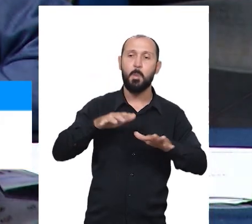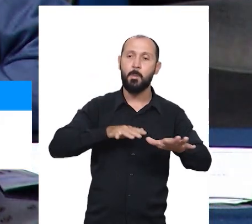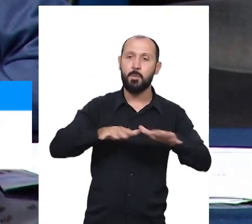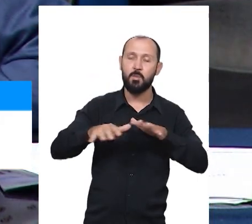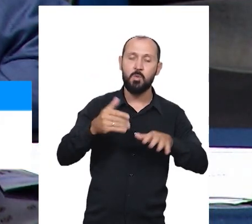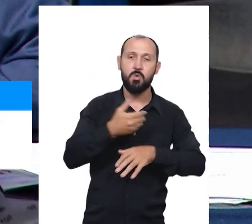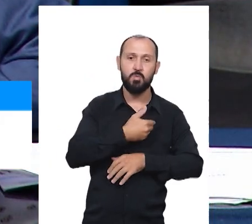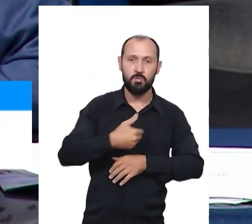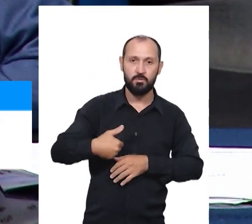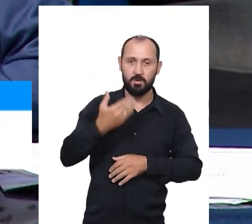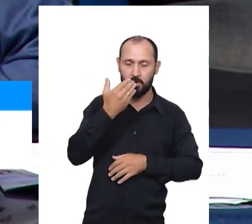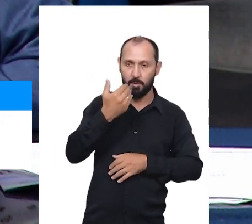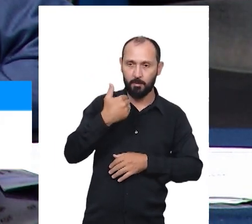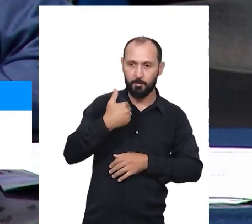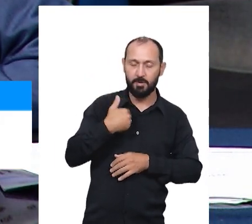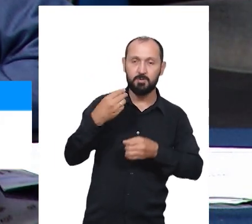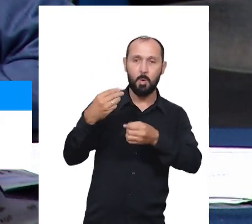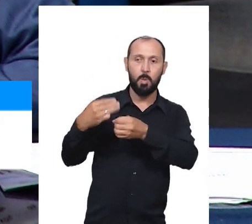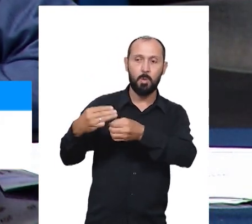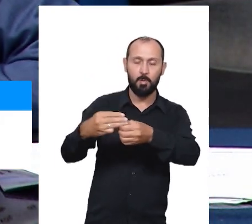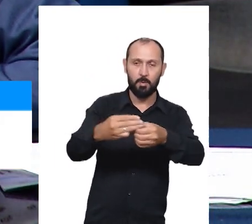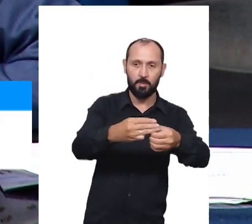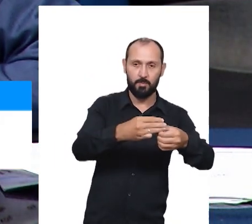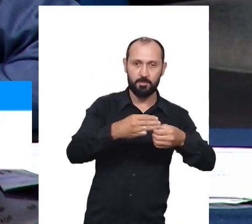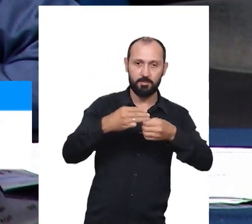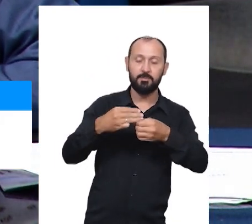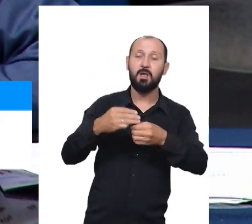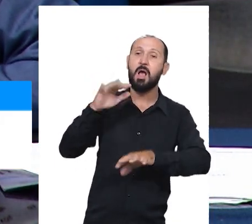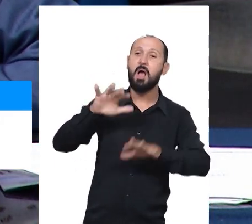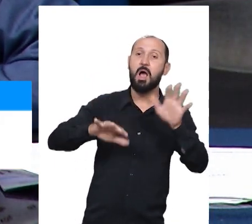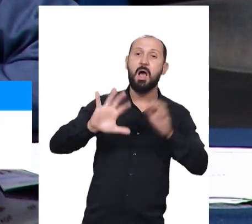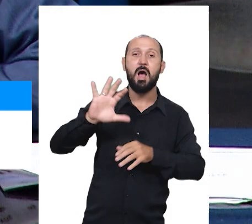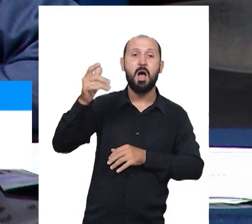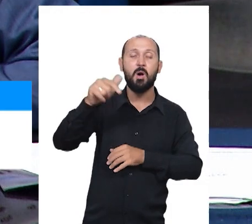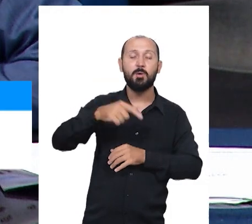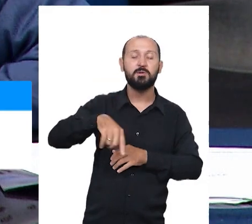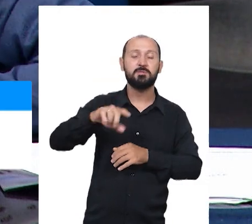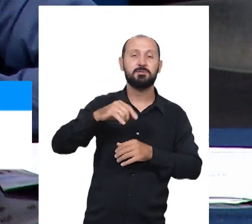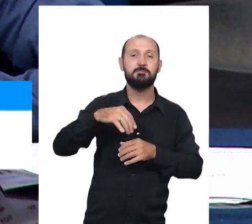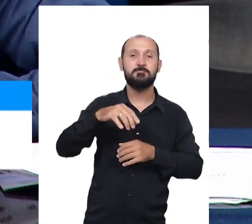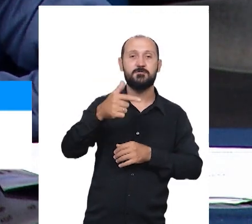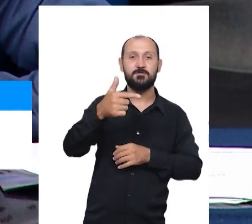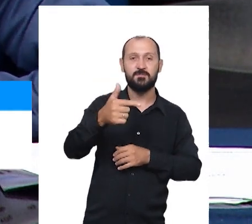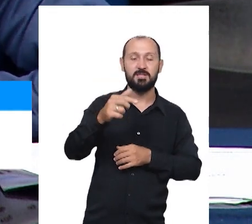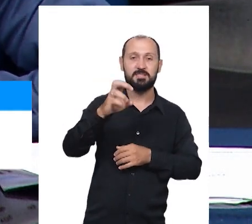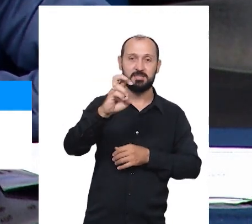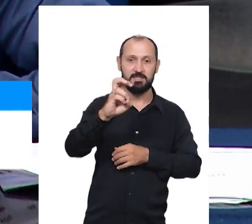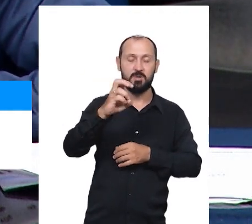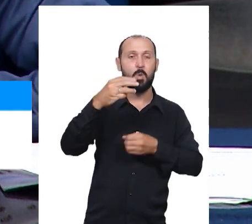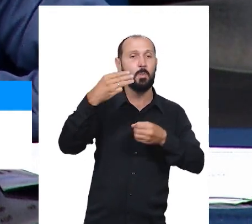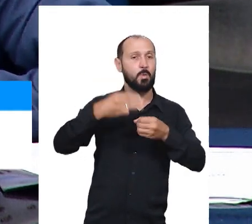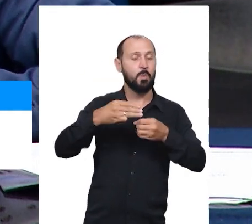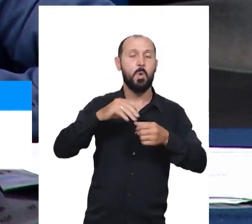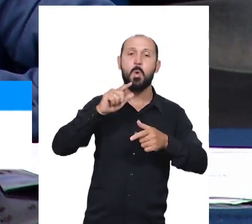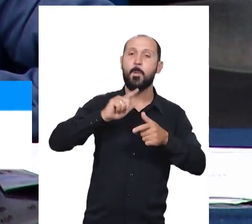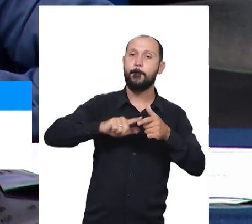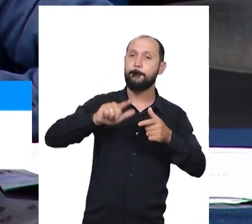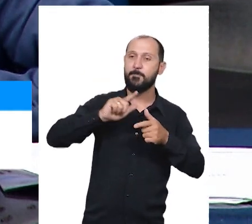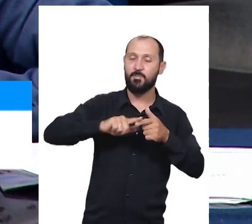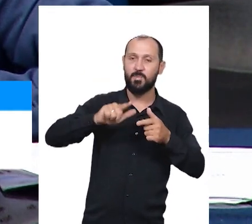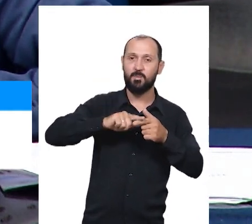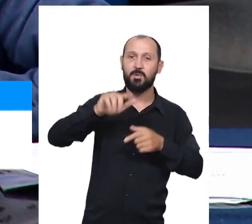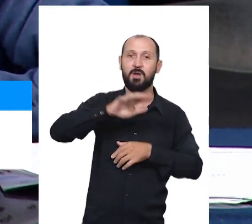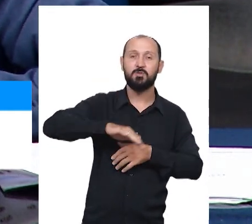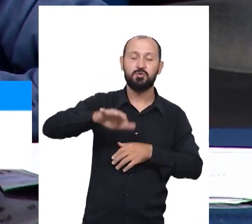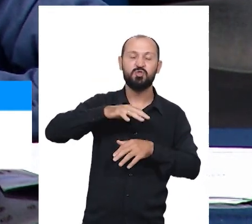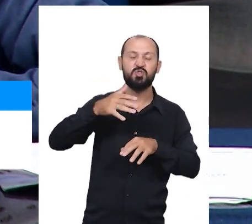movimento muito grande, o próprio governo do Estado solicitou aos municípios, em decorrência, são mais de 25 municípios com